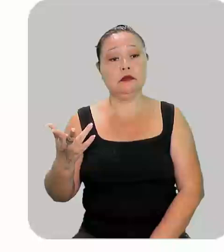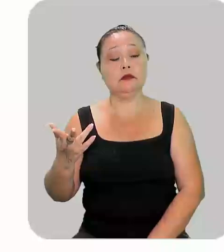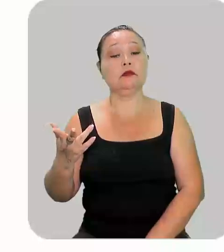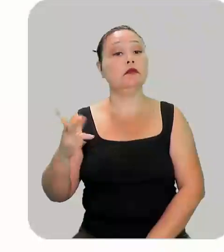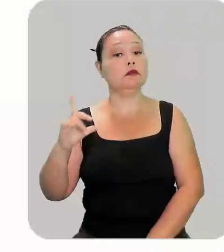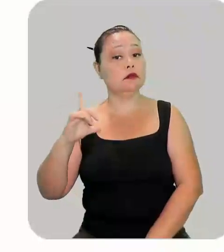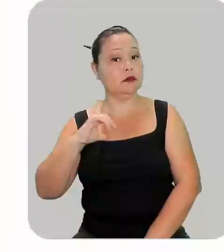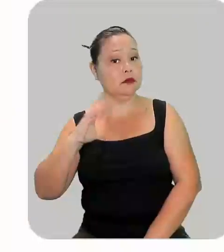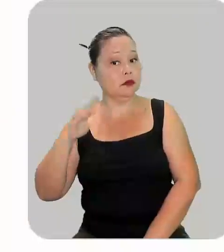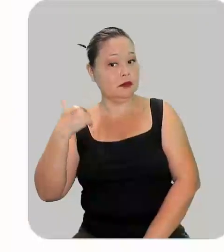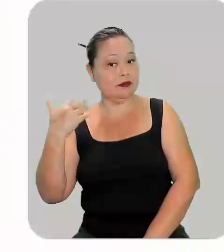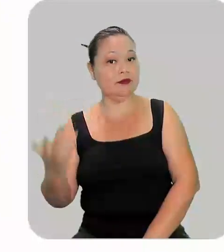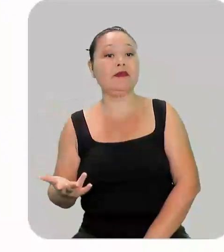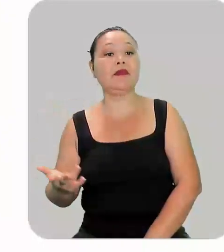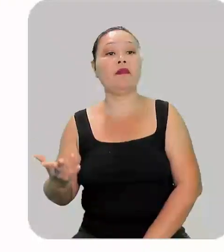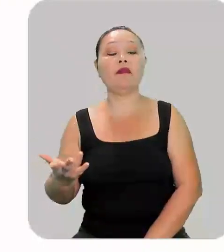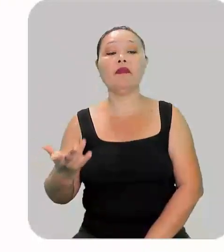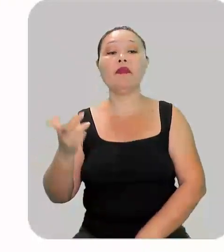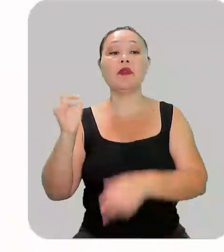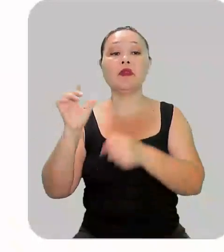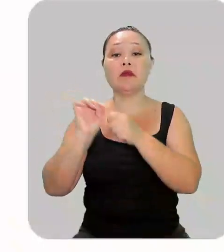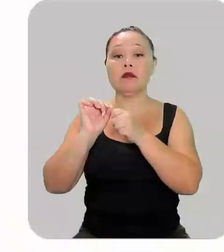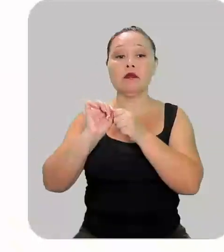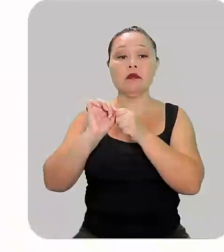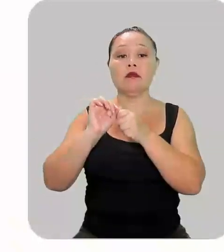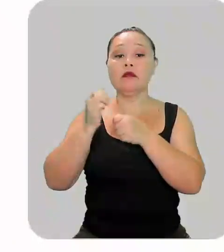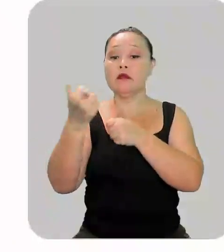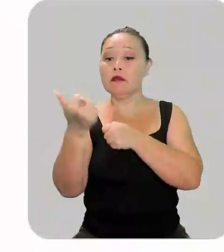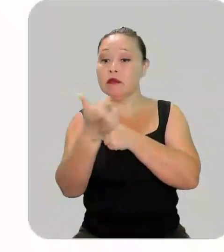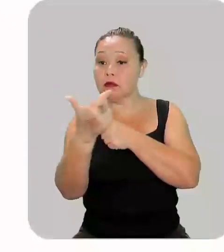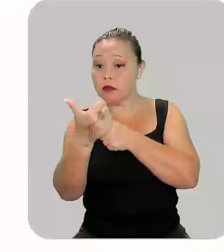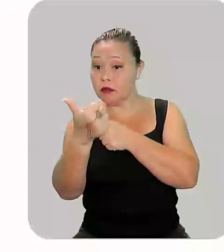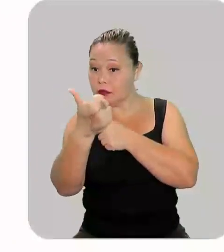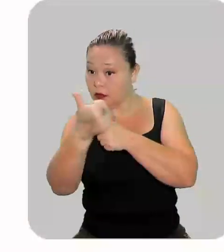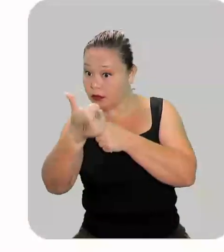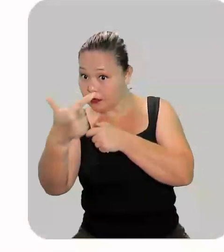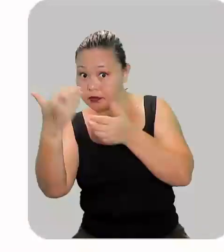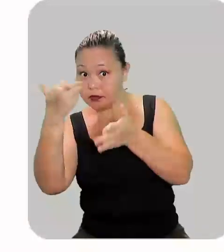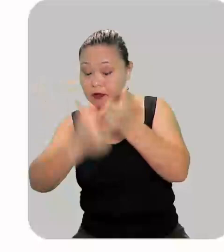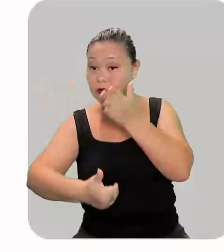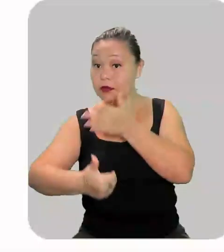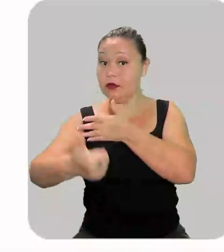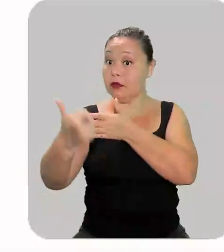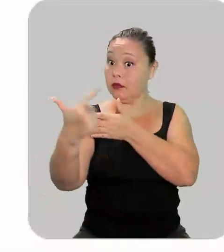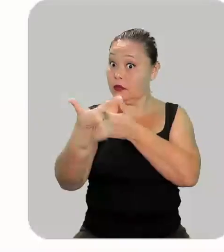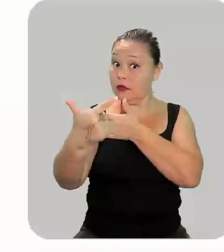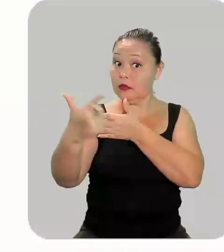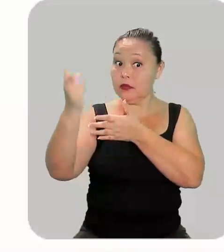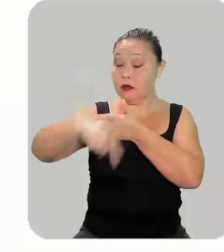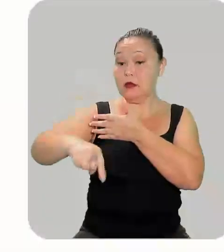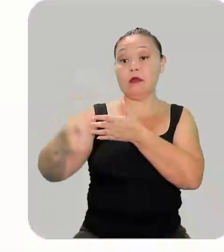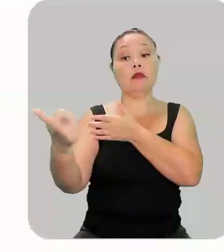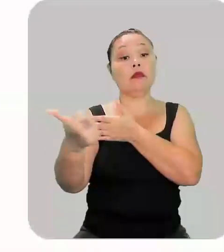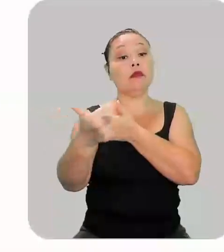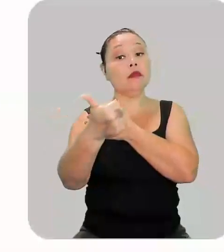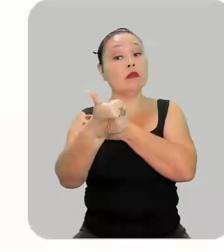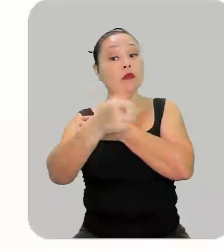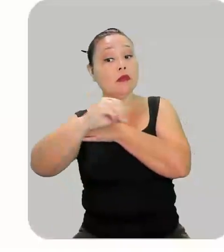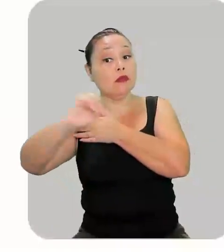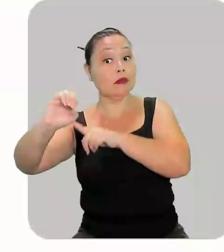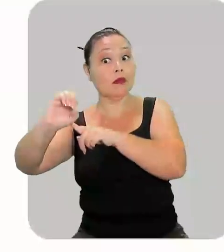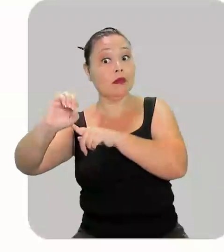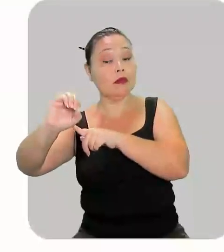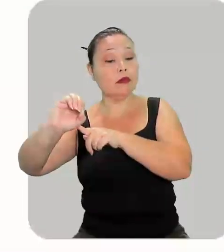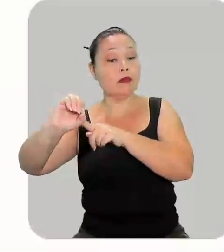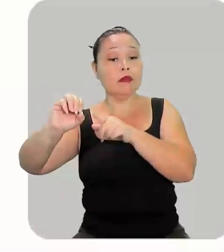Oh, agora já fomos longe. Vamos lá, 112 tira 12. Fica 100. 100, né? Então, essa é a minha área da base, né?